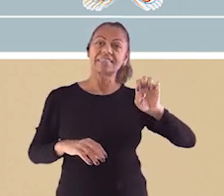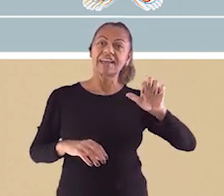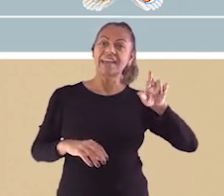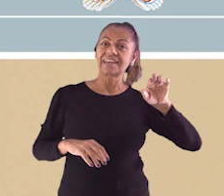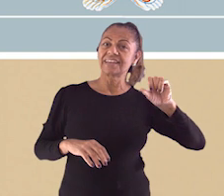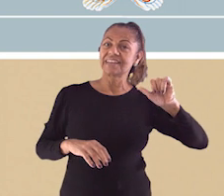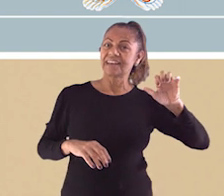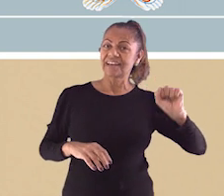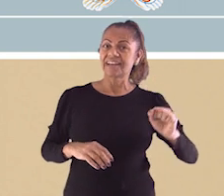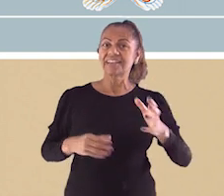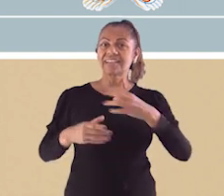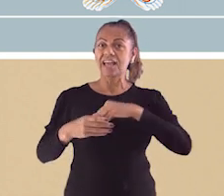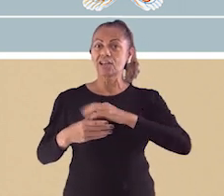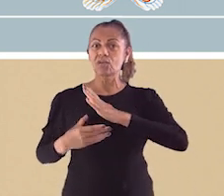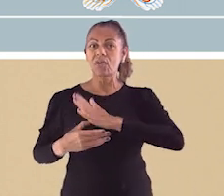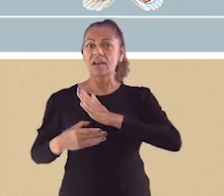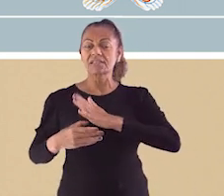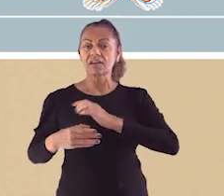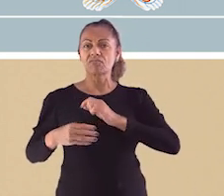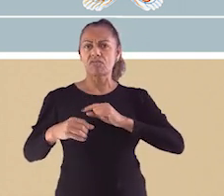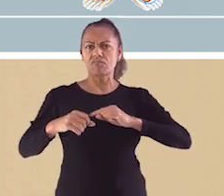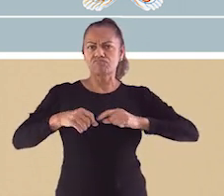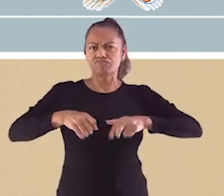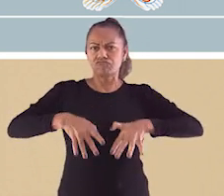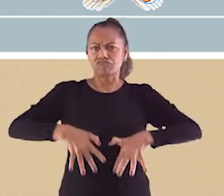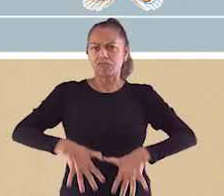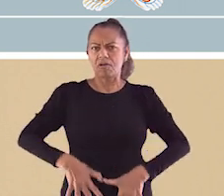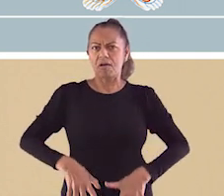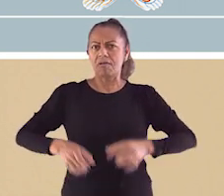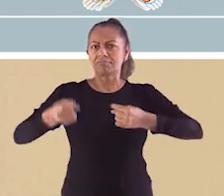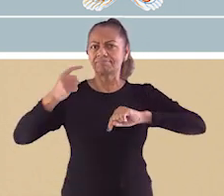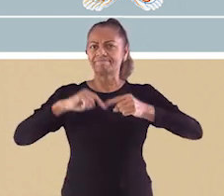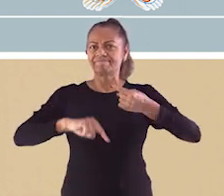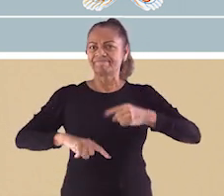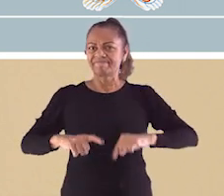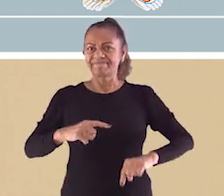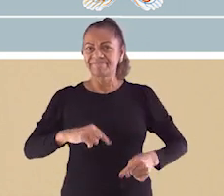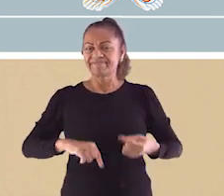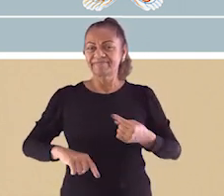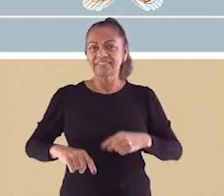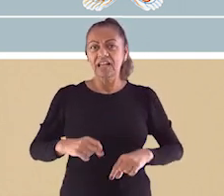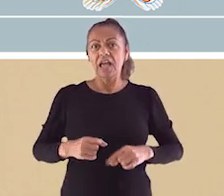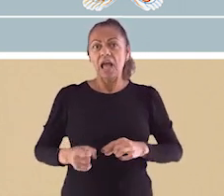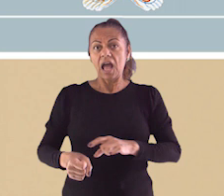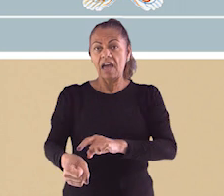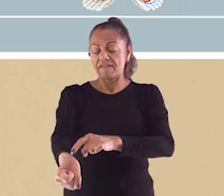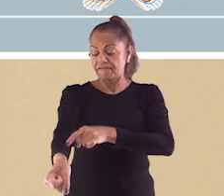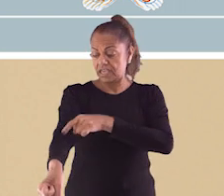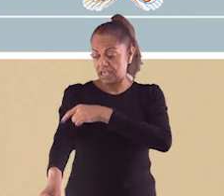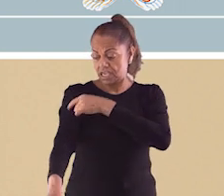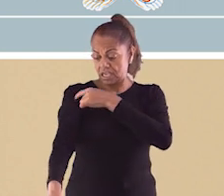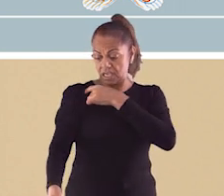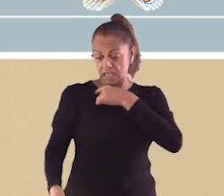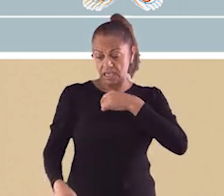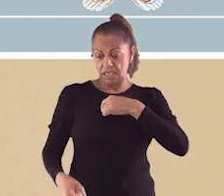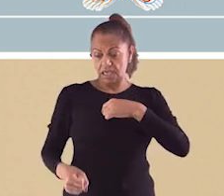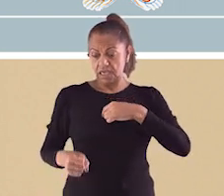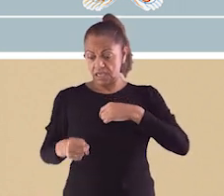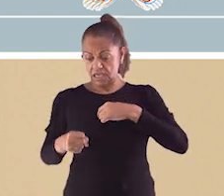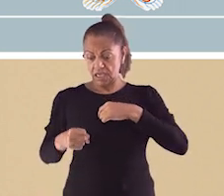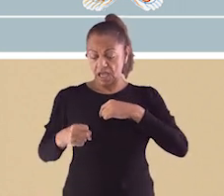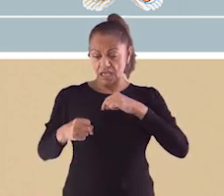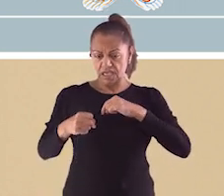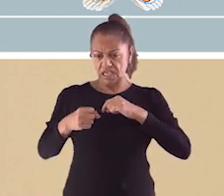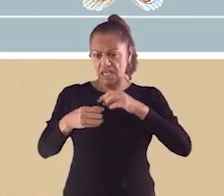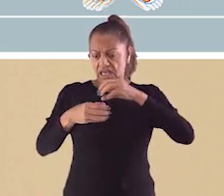corpo. Exemplificando, as veias trazem o sangue até o coração, onde no coração acontece uma espécie